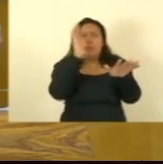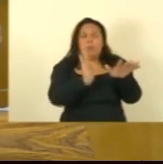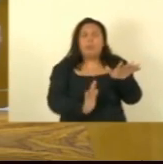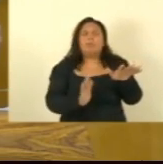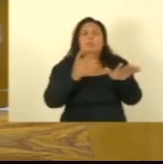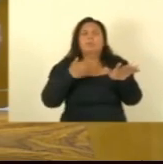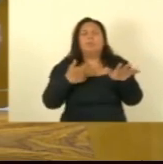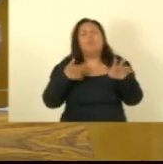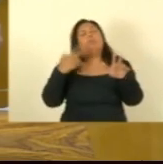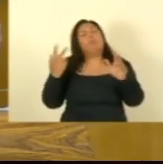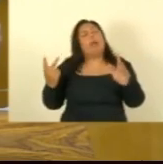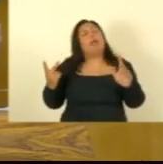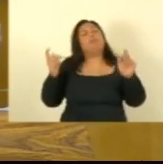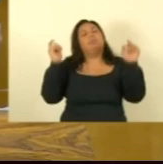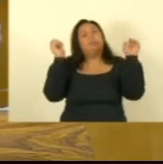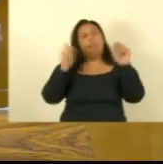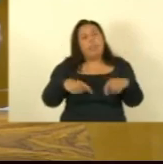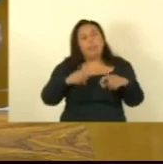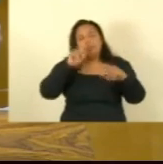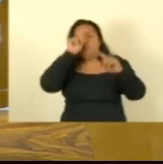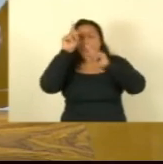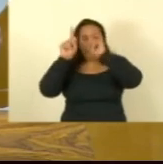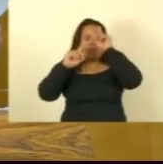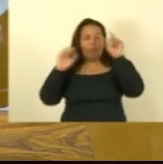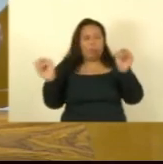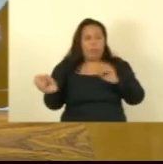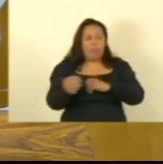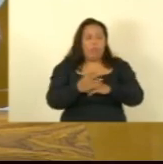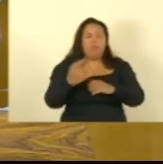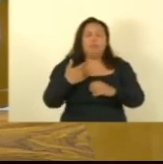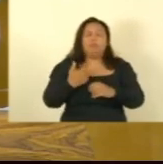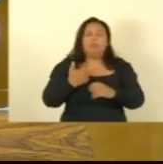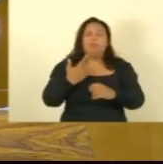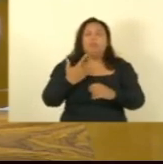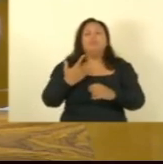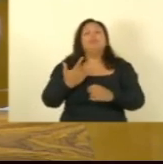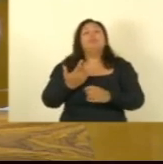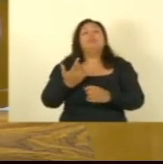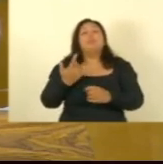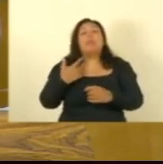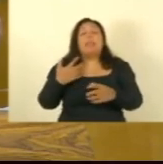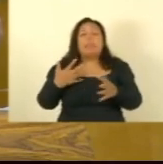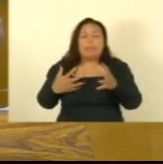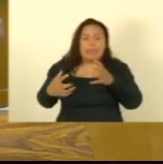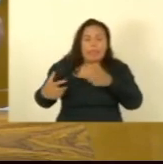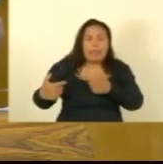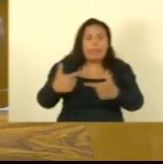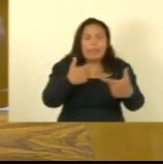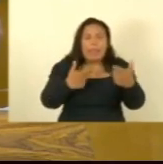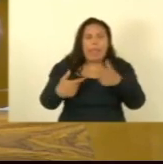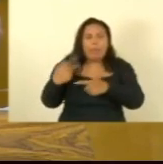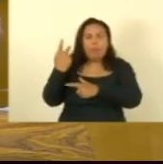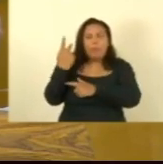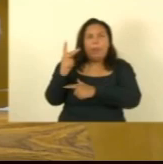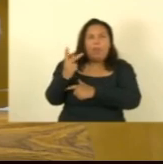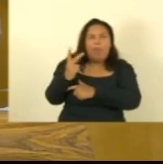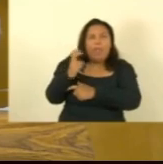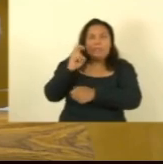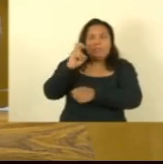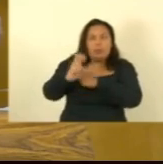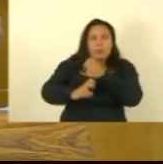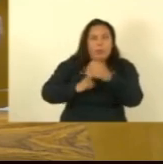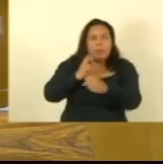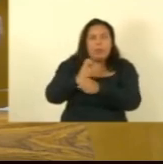uma merecida referência de criatividade e inovação. Na Guerra do Paraguai, por 5 anos, João